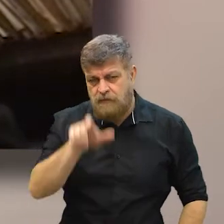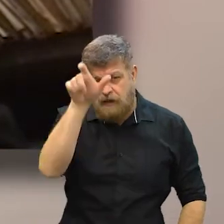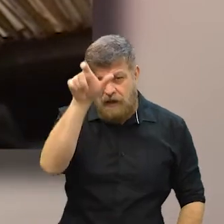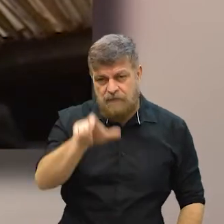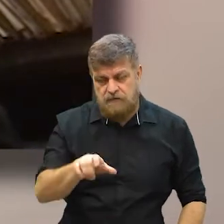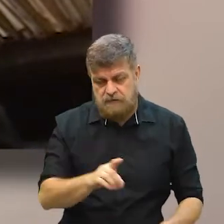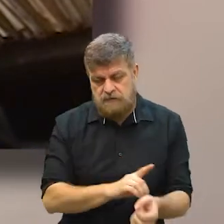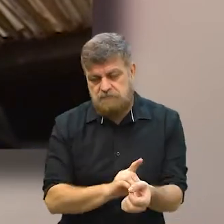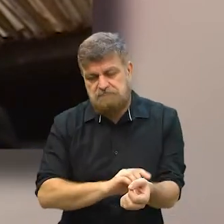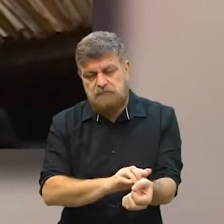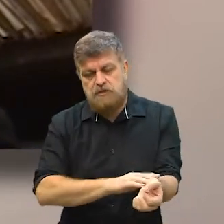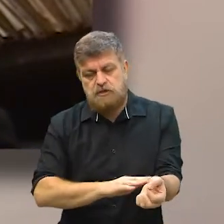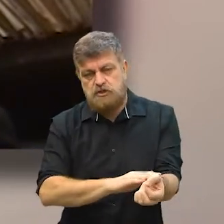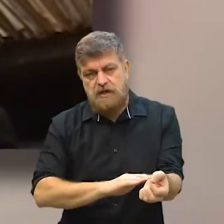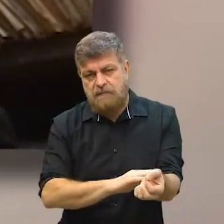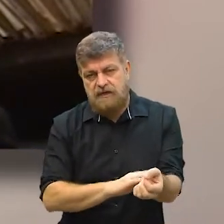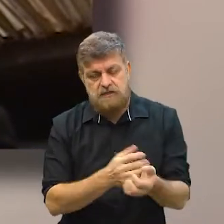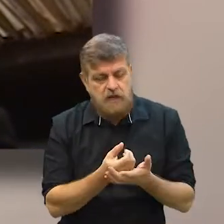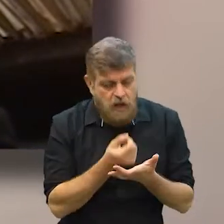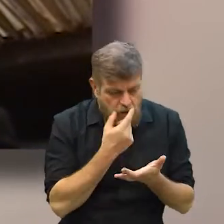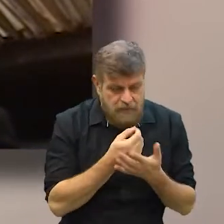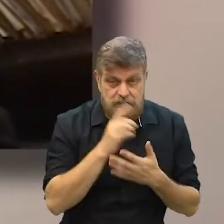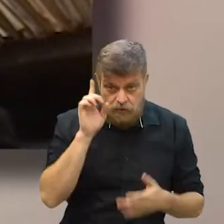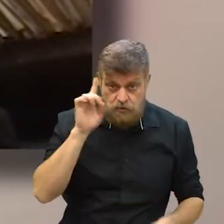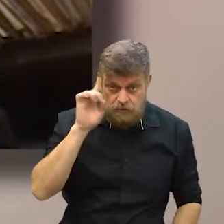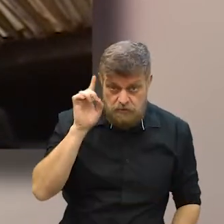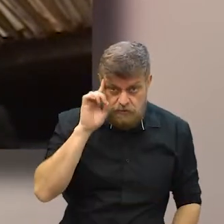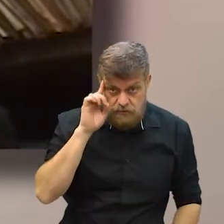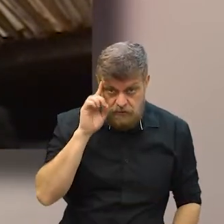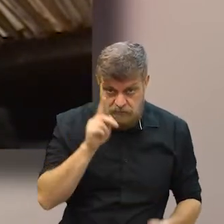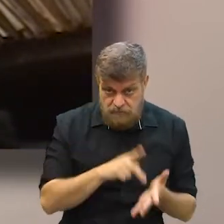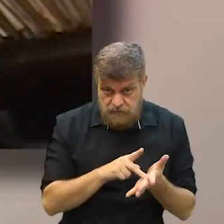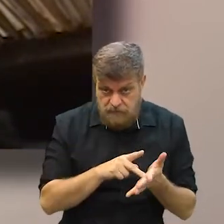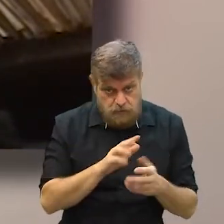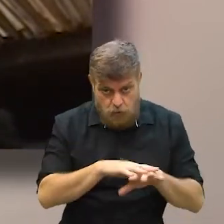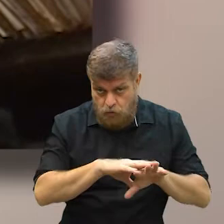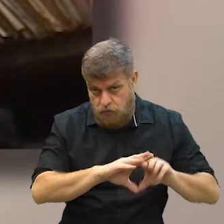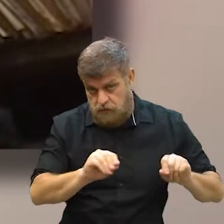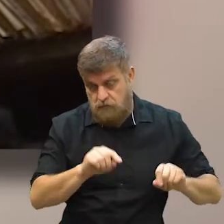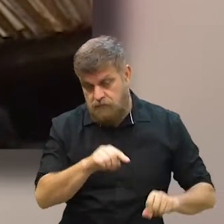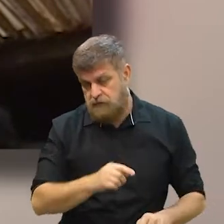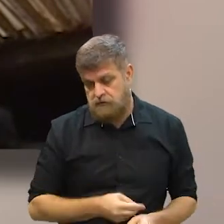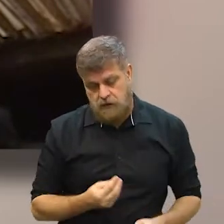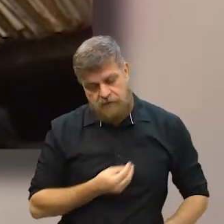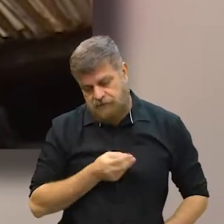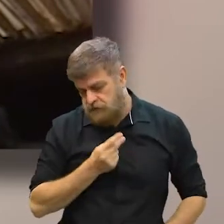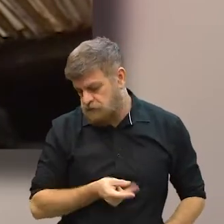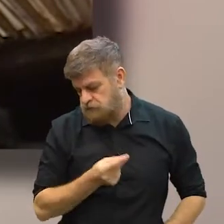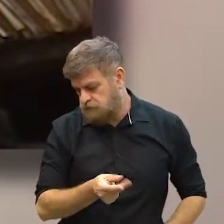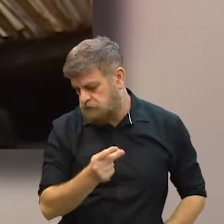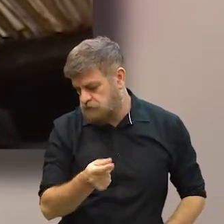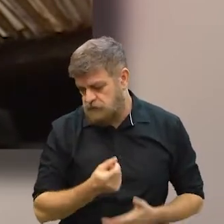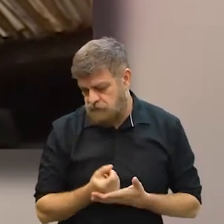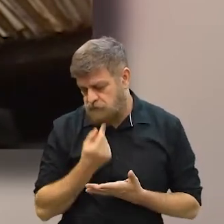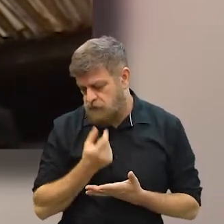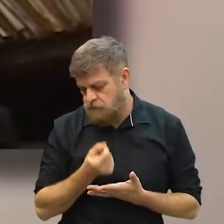Uma pessoa que tem diabetes faz medicação todo dia. Diabetes não tem cura. Ela tem que tomar a